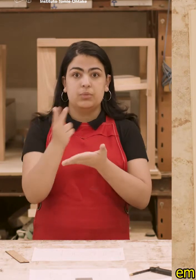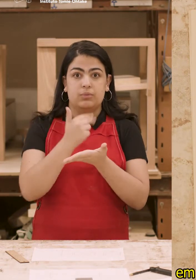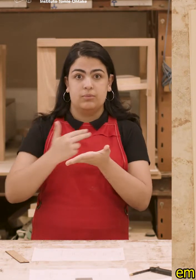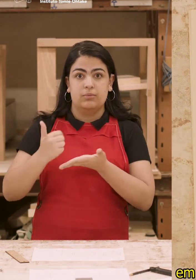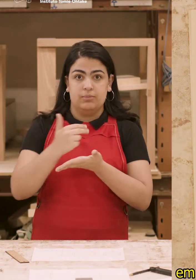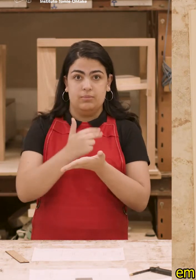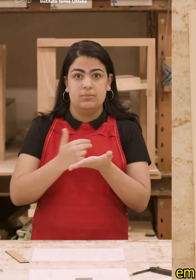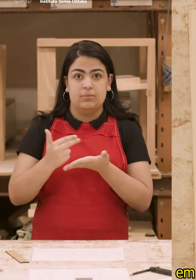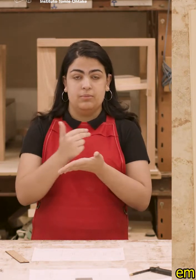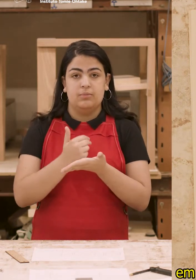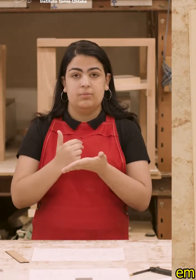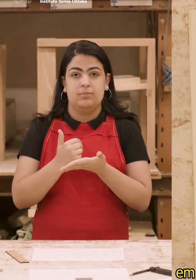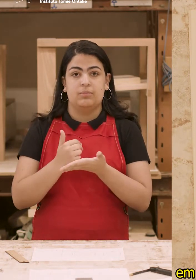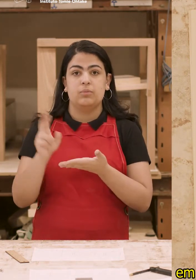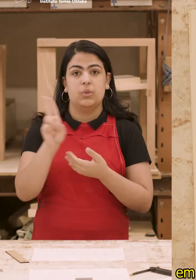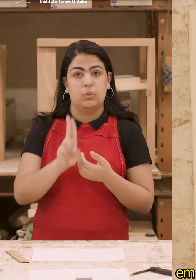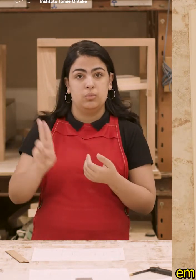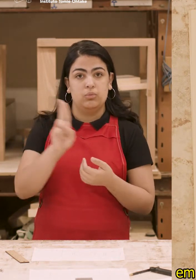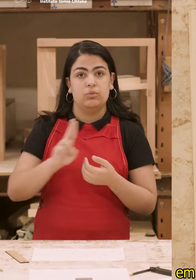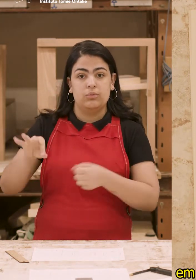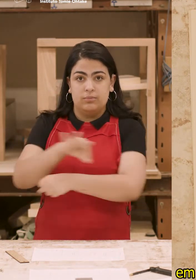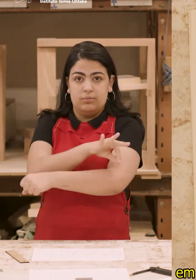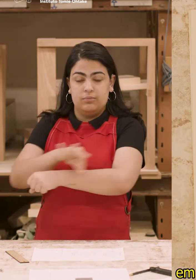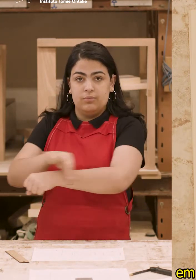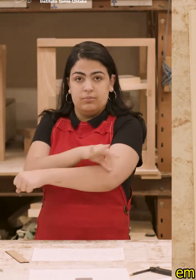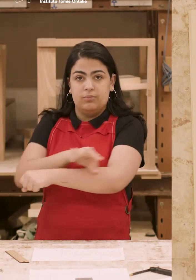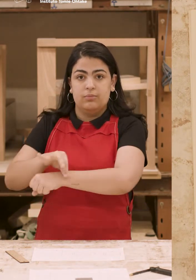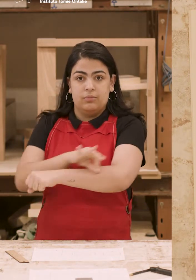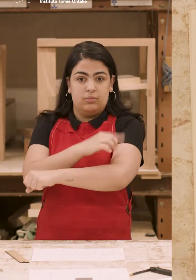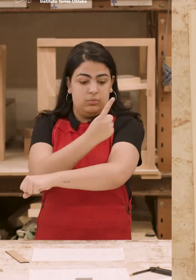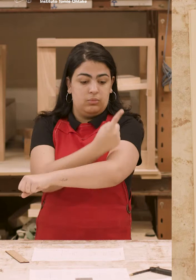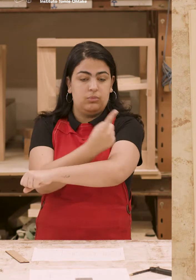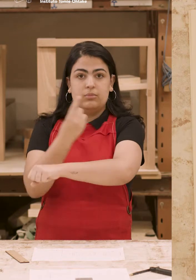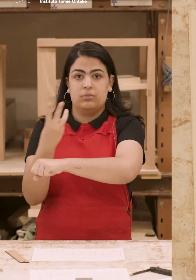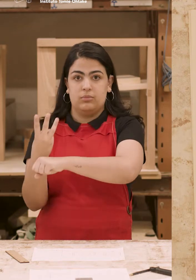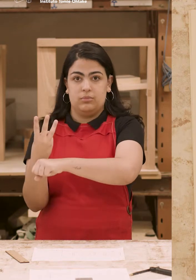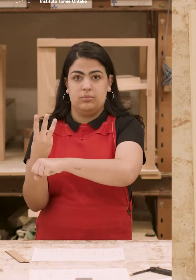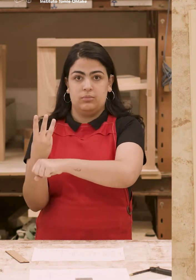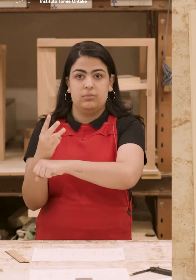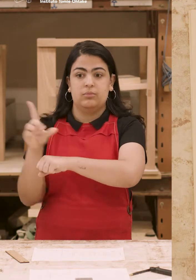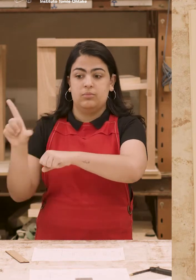Agora, vou redesenhar em uma escala de 1:3.